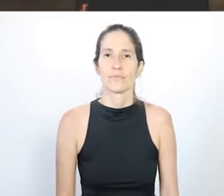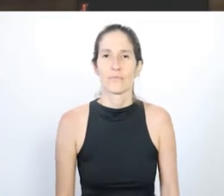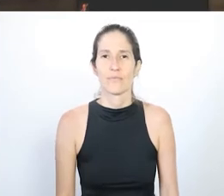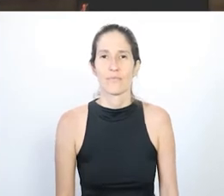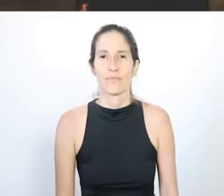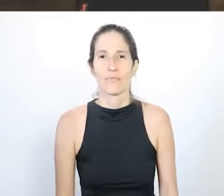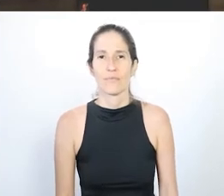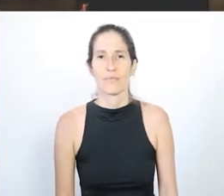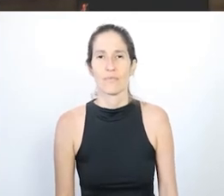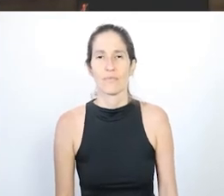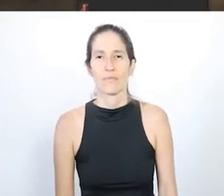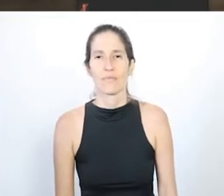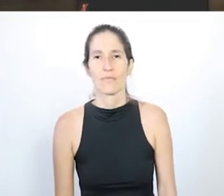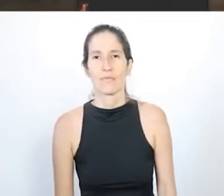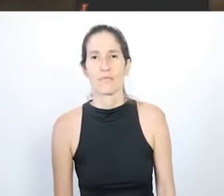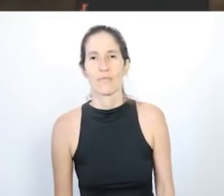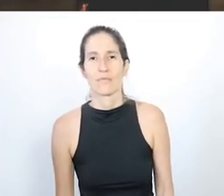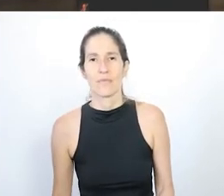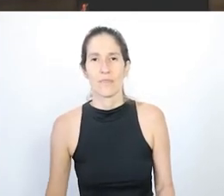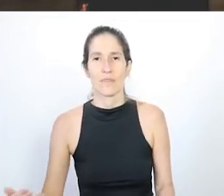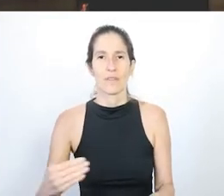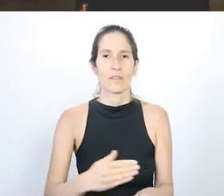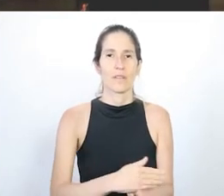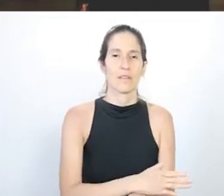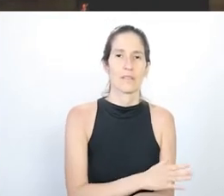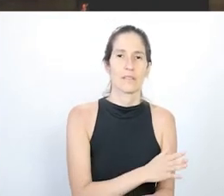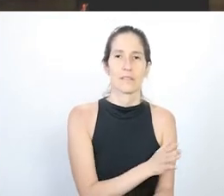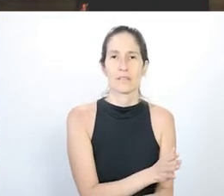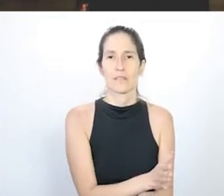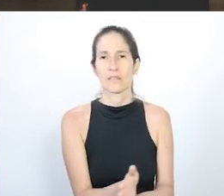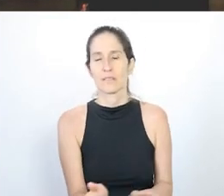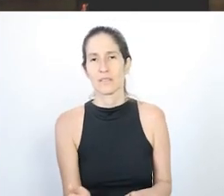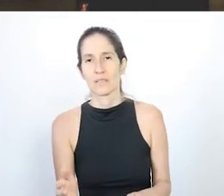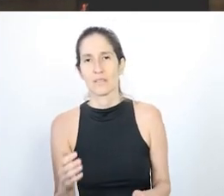entra e sai mês de janeiro.